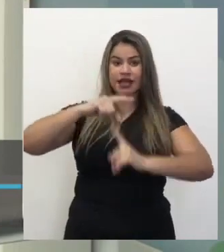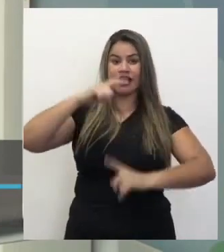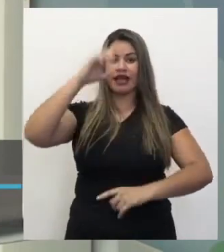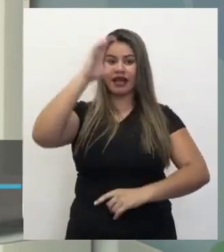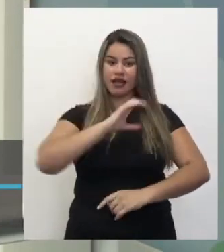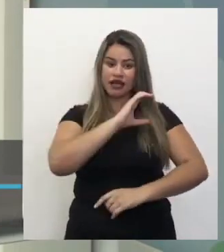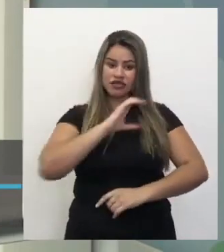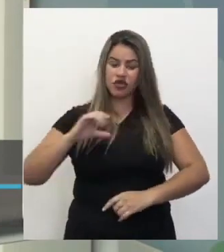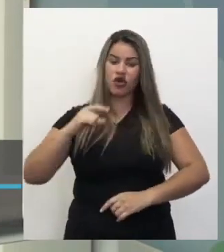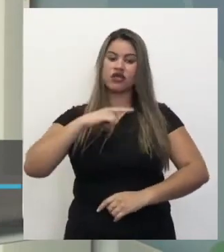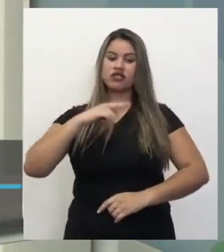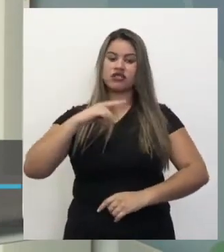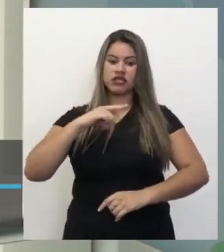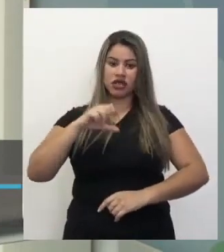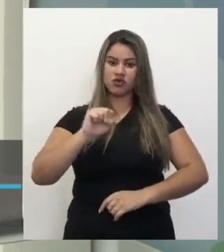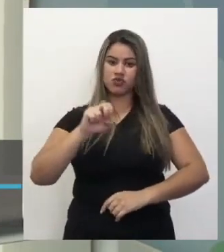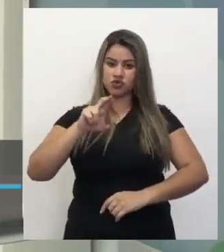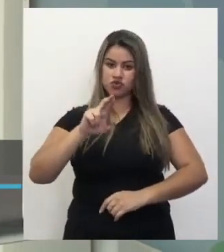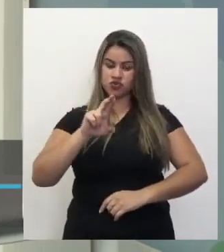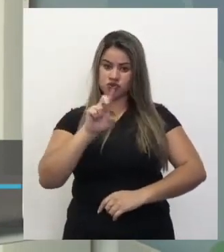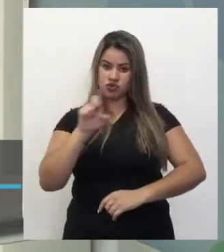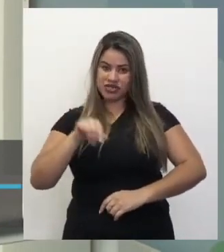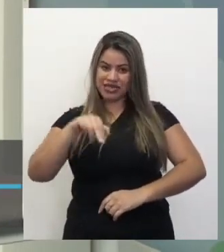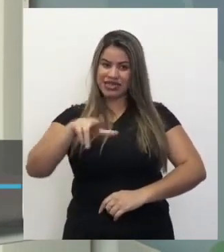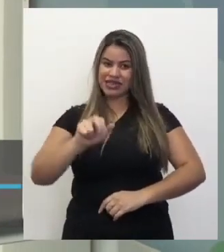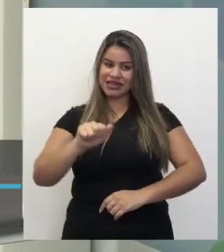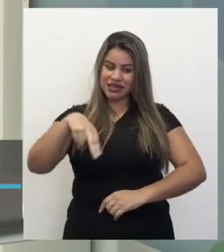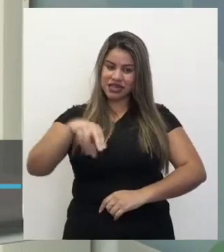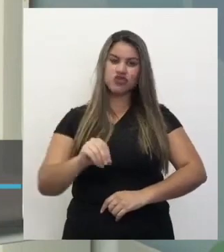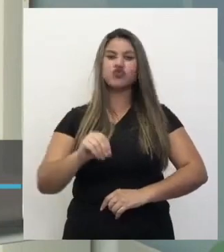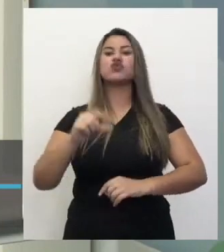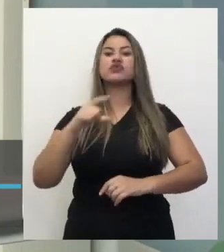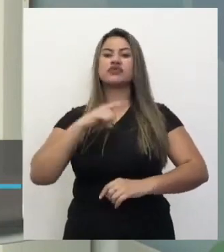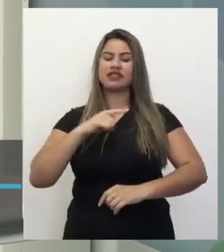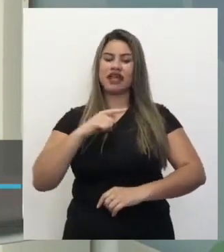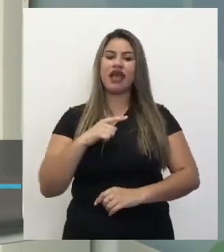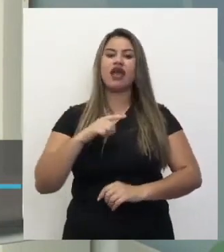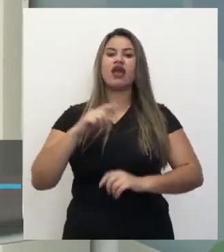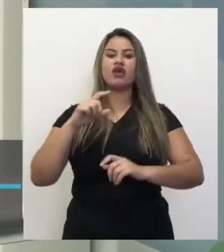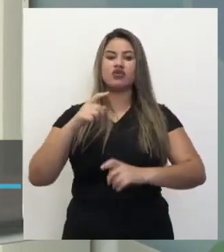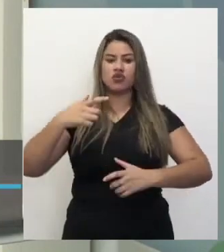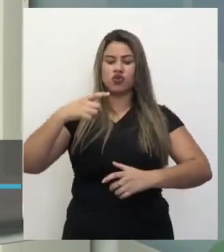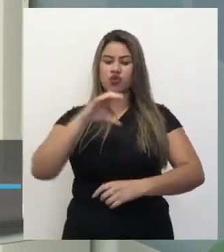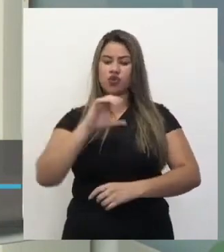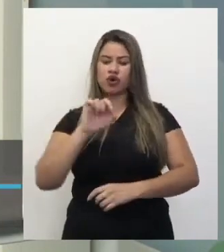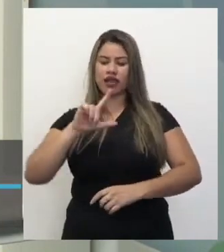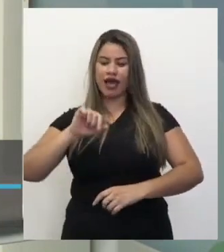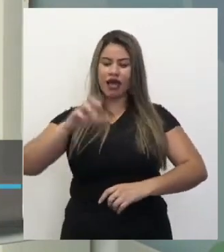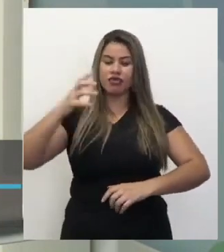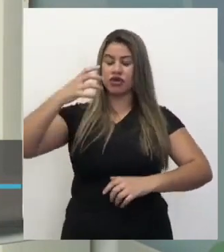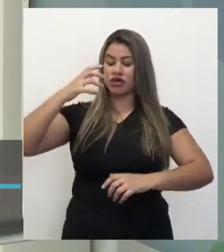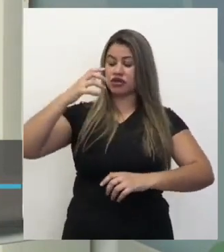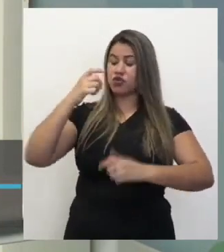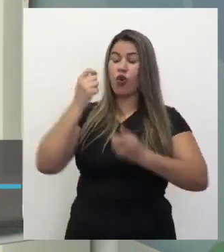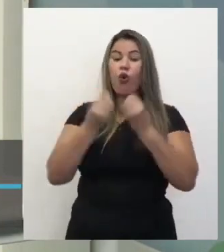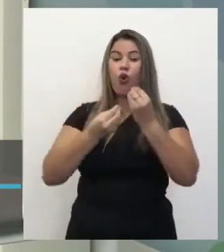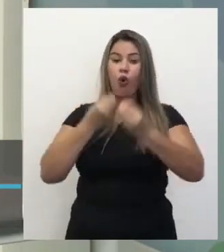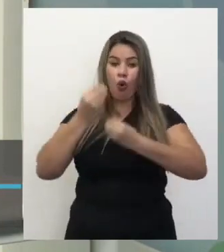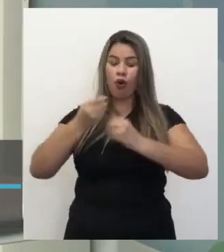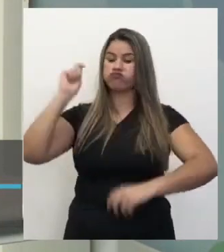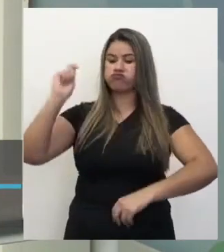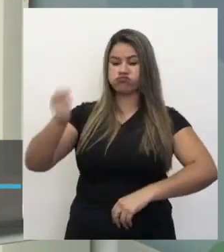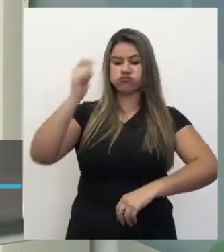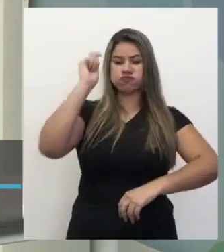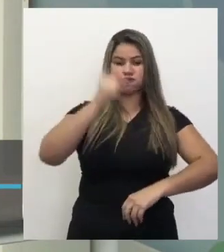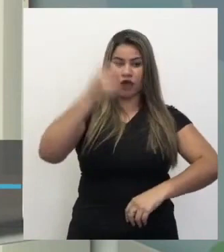dos suzeranos. E eram por isso que os membros do clero, por exemplo, coroavam os reis, coisa que nós vimos na aula